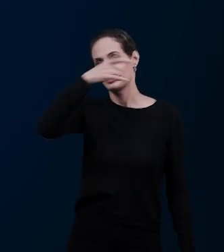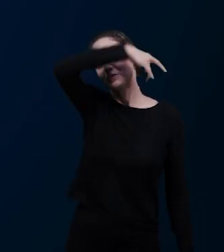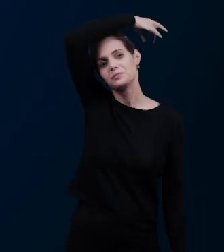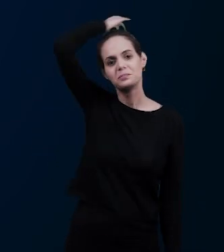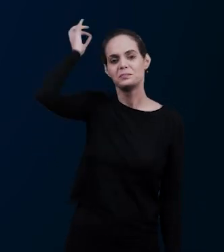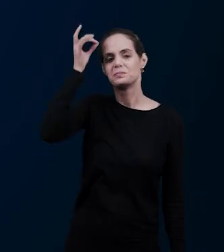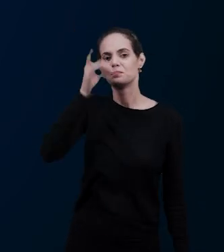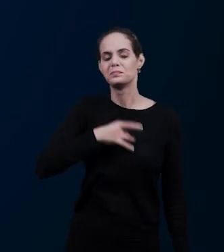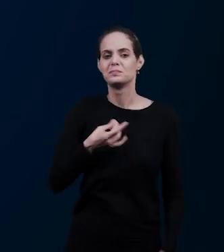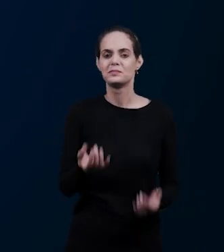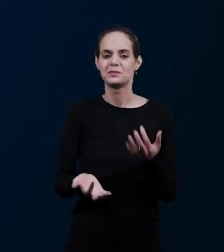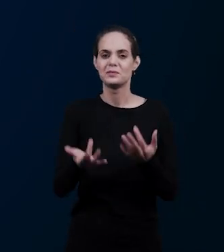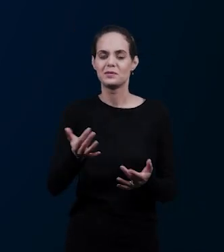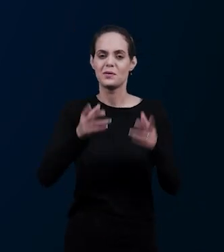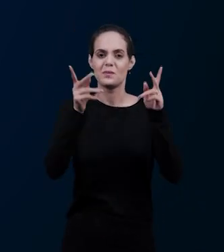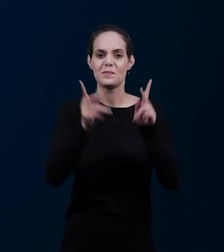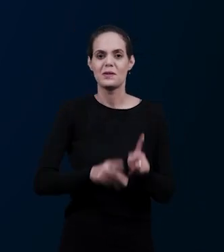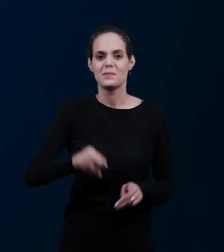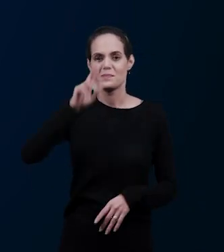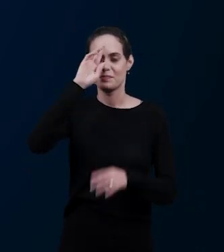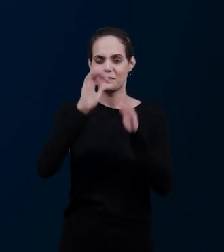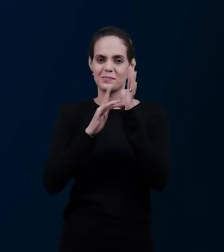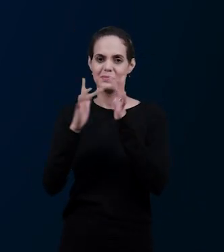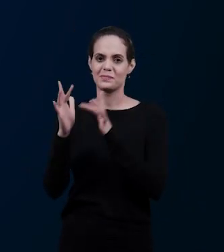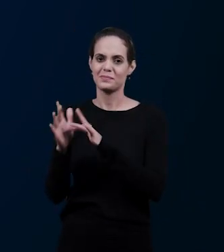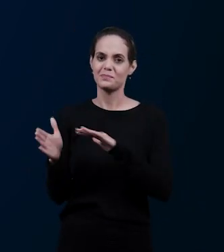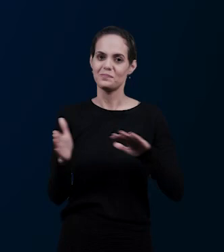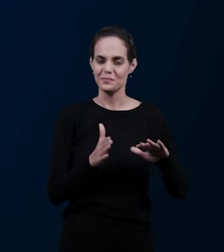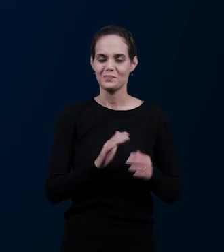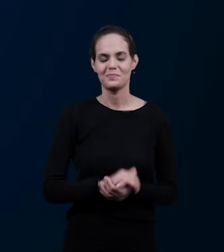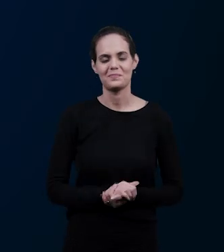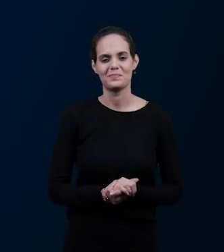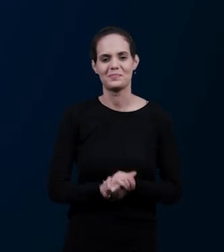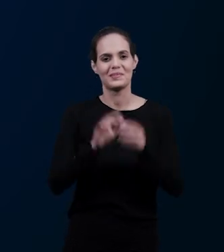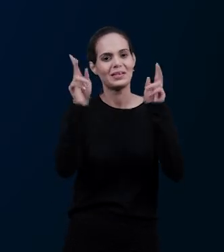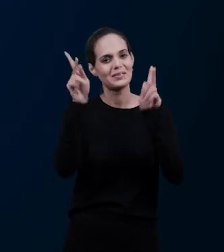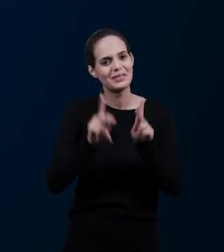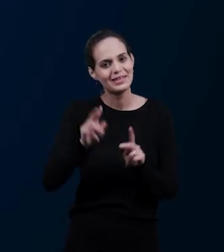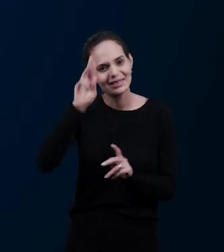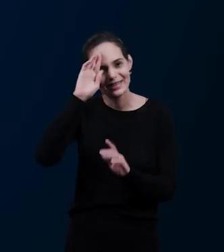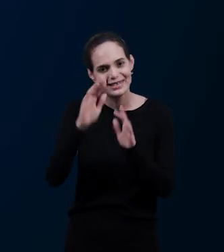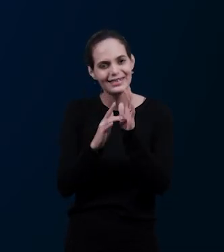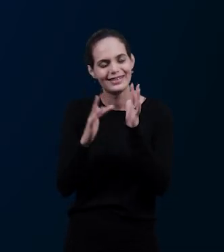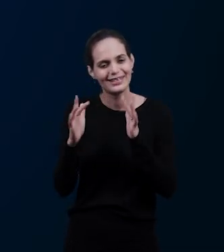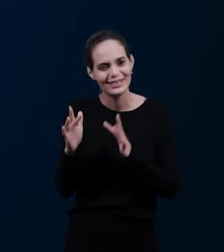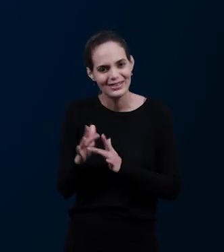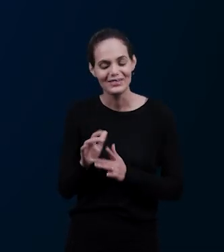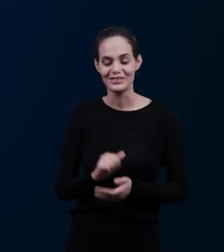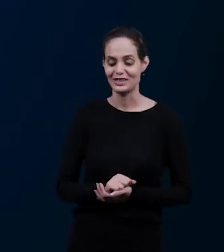o Espírito Santo e com fogo. A paz do Senhor. A paz